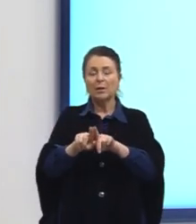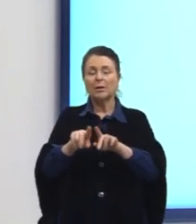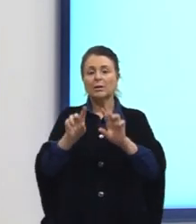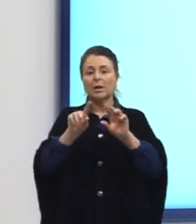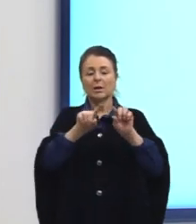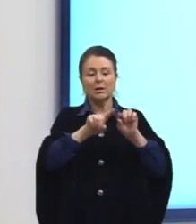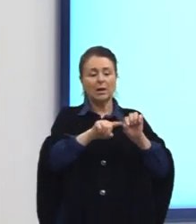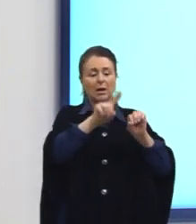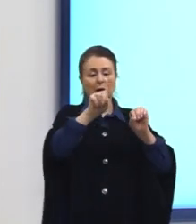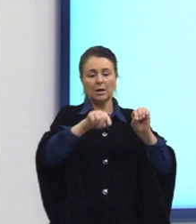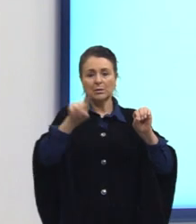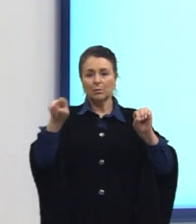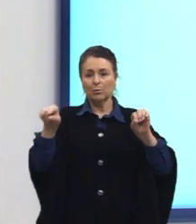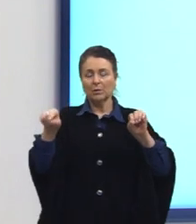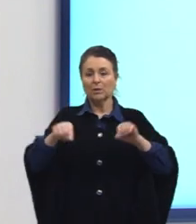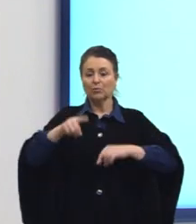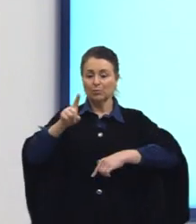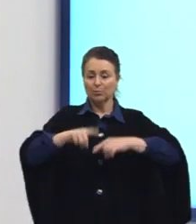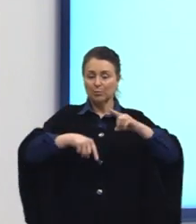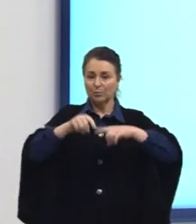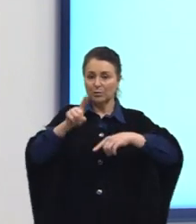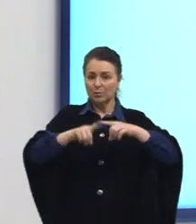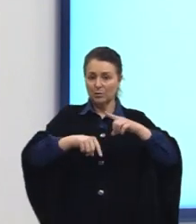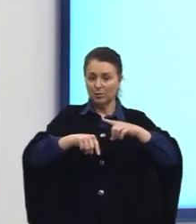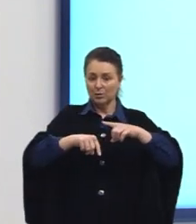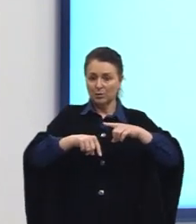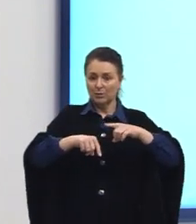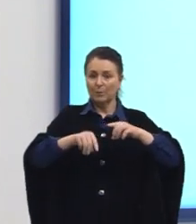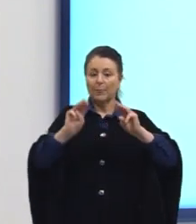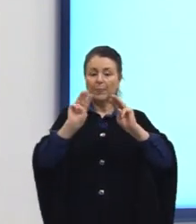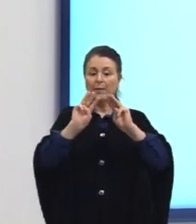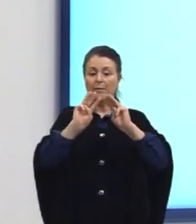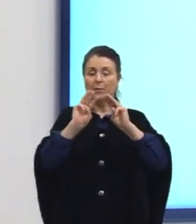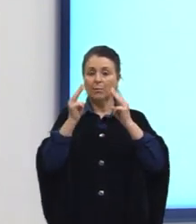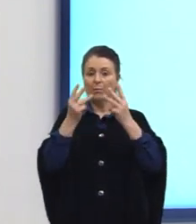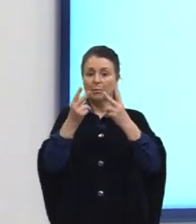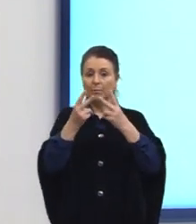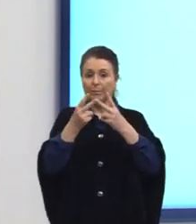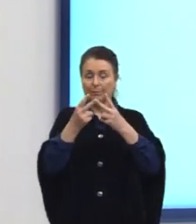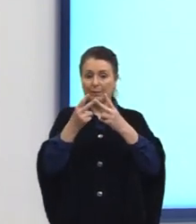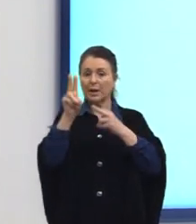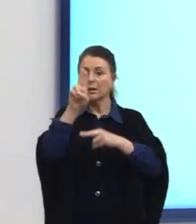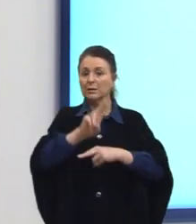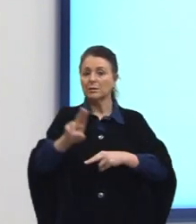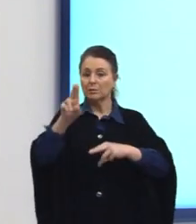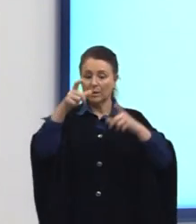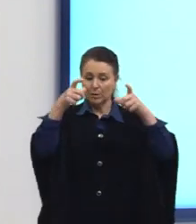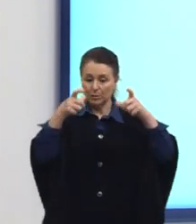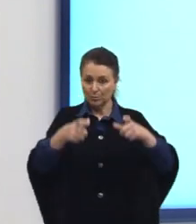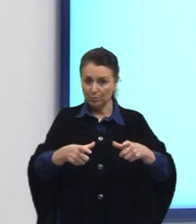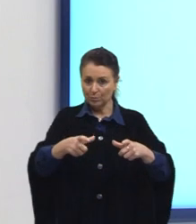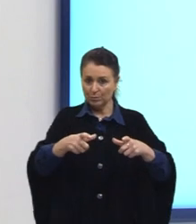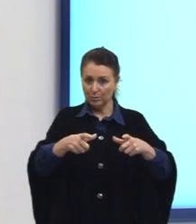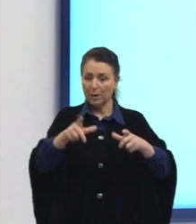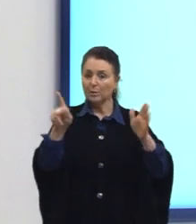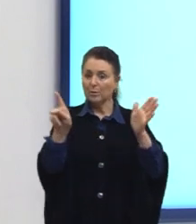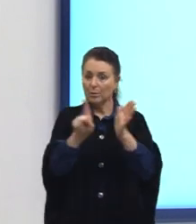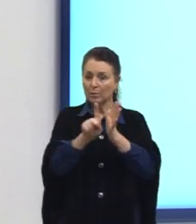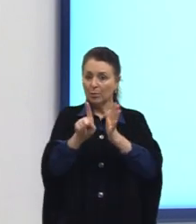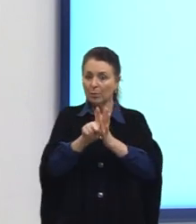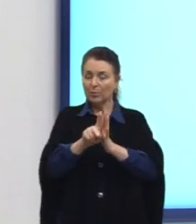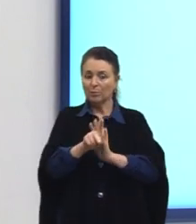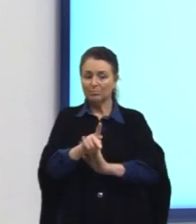embora ela sejam usadas nos Laboratórios elas são a gente não tá